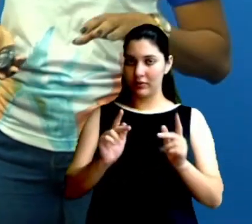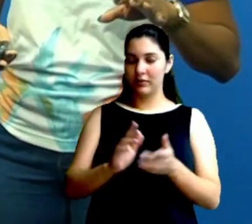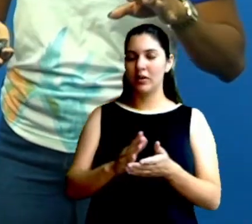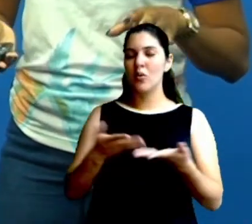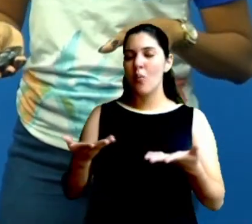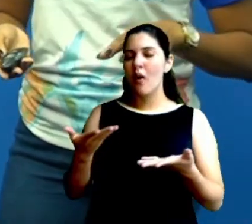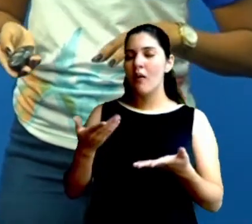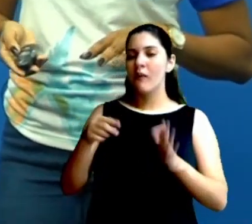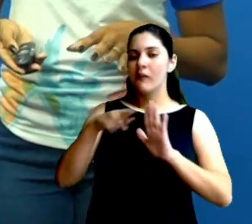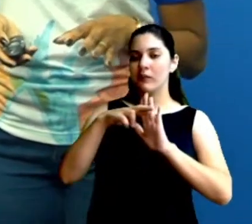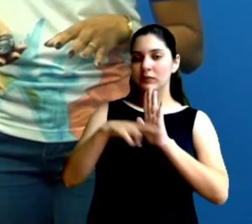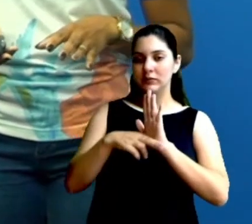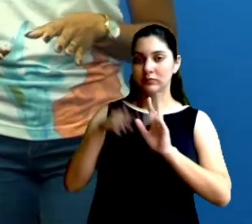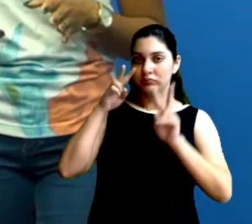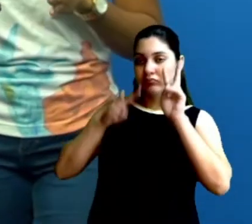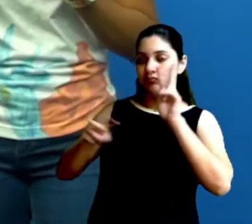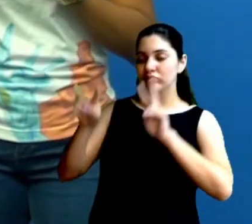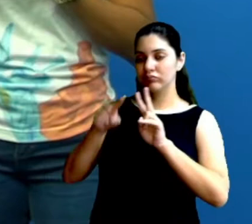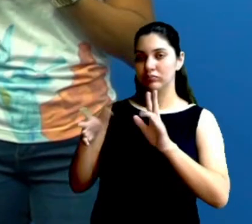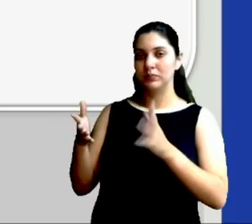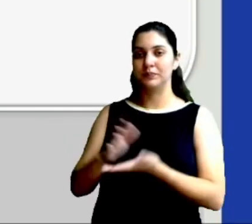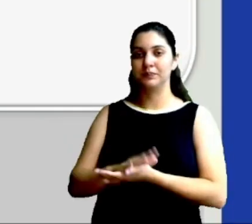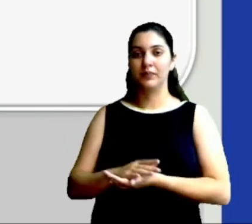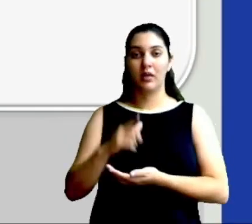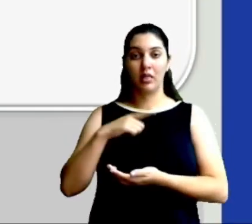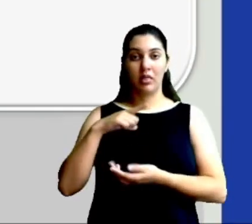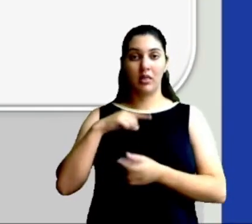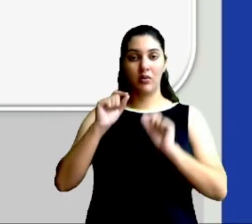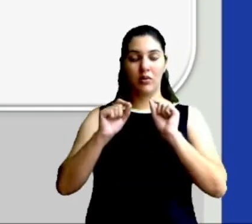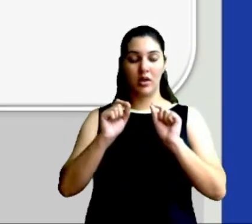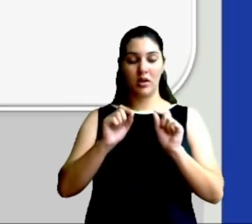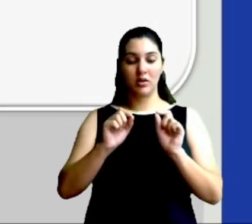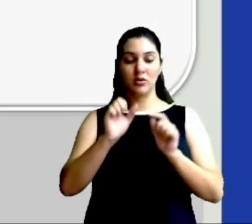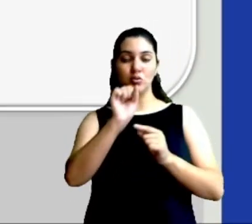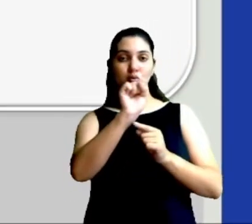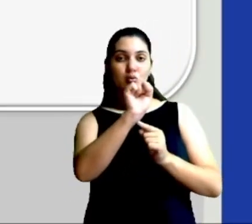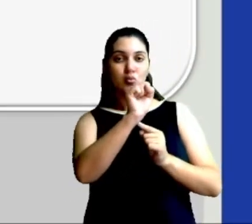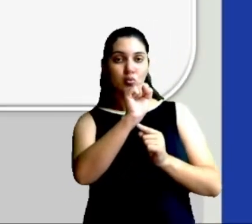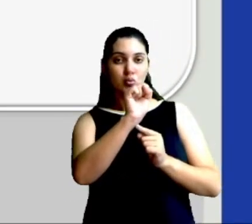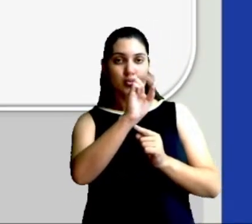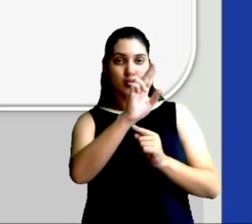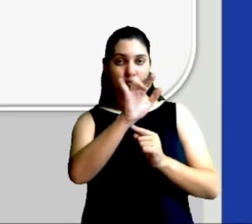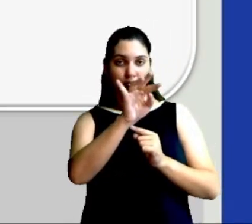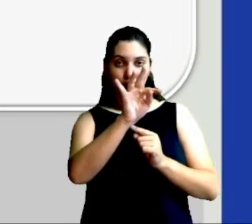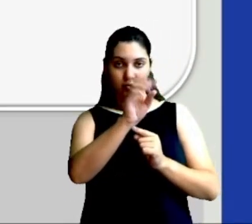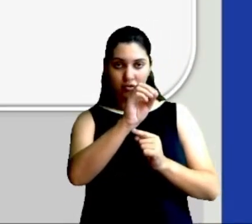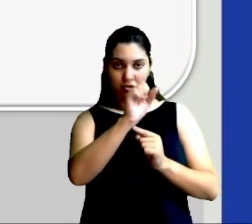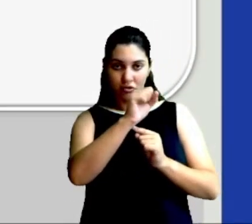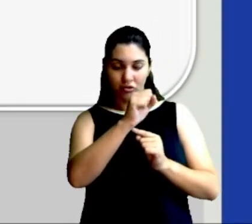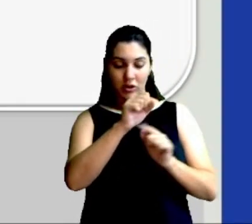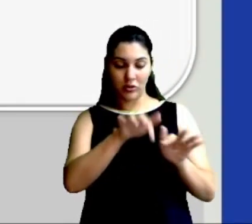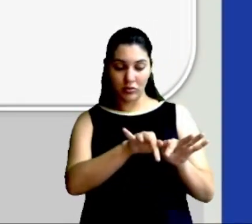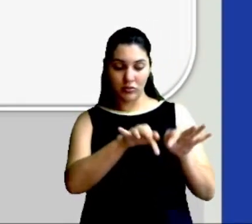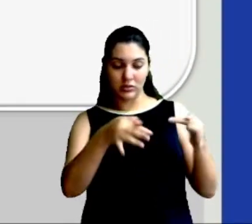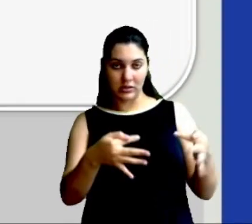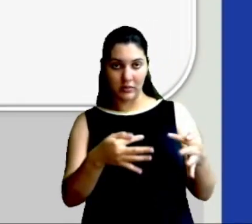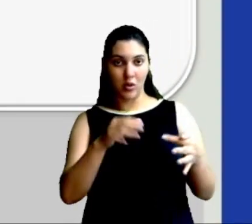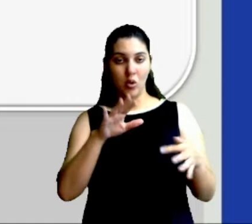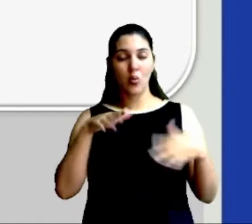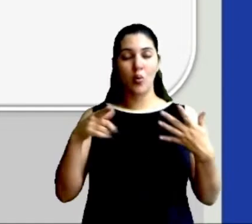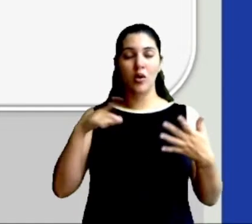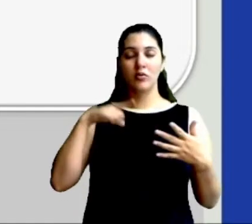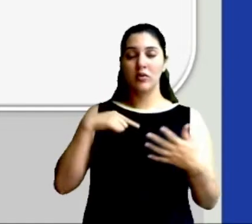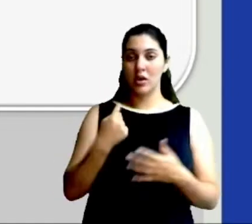regras? Vejam só, pessoal. Sujeito simples. Então, quando existir apenas um sujeito, é chamado